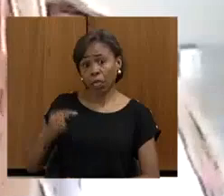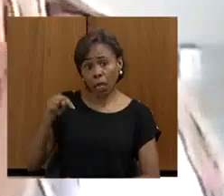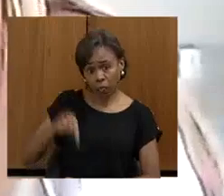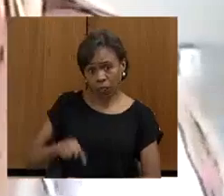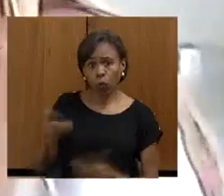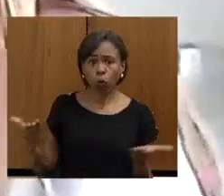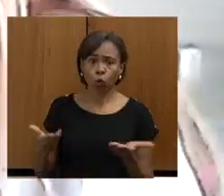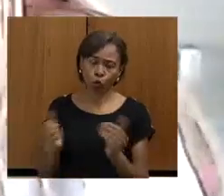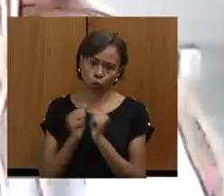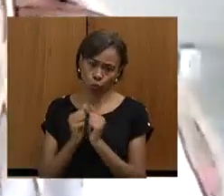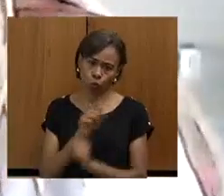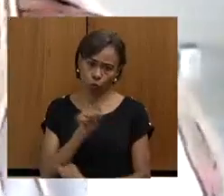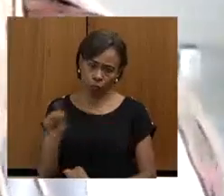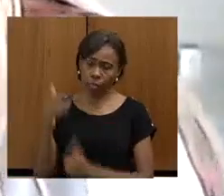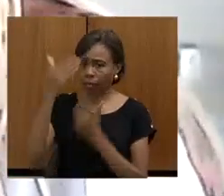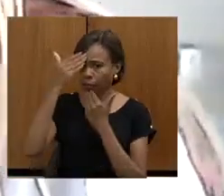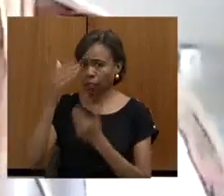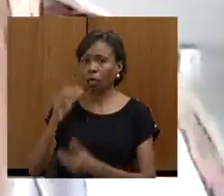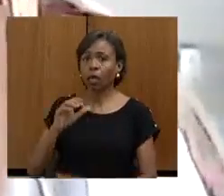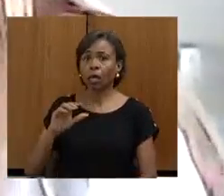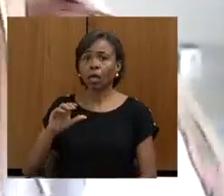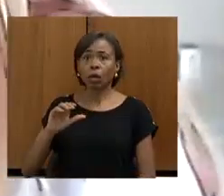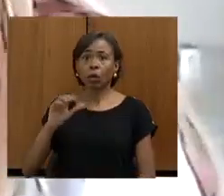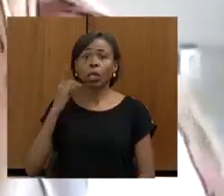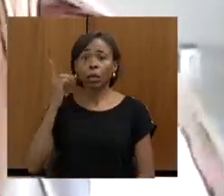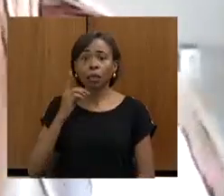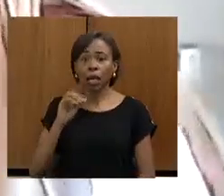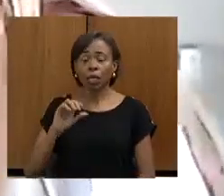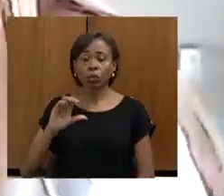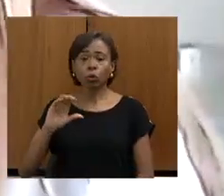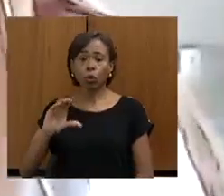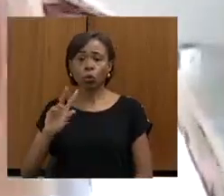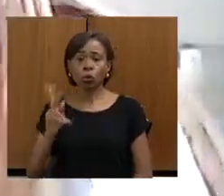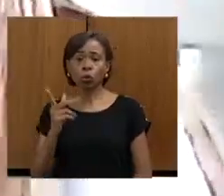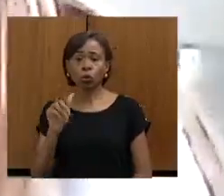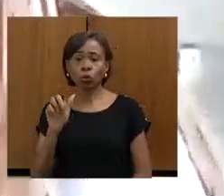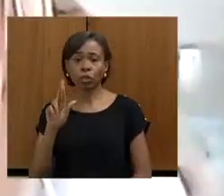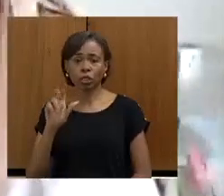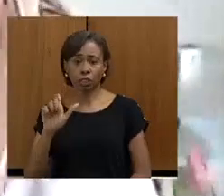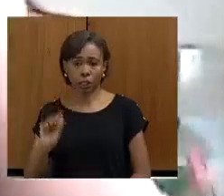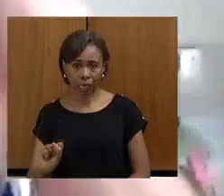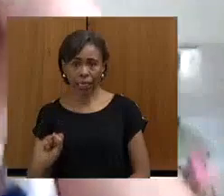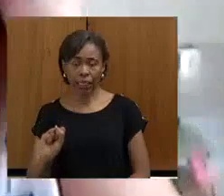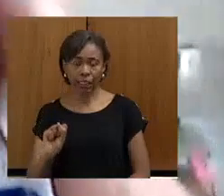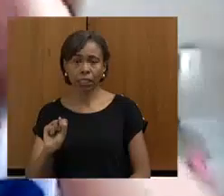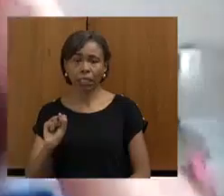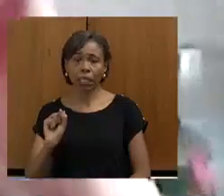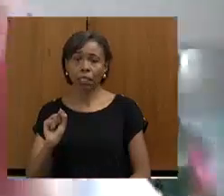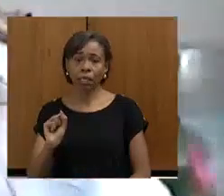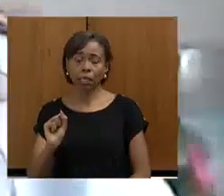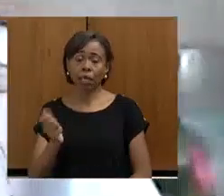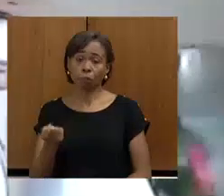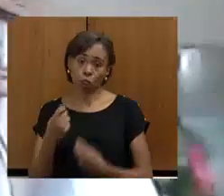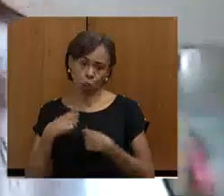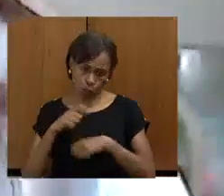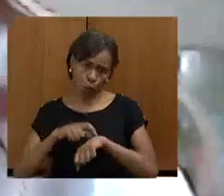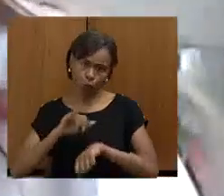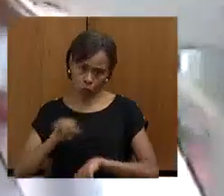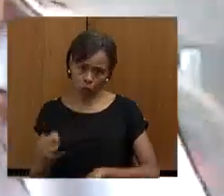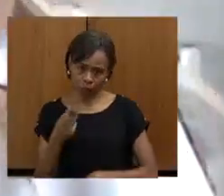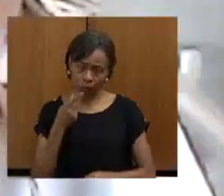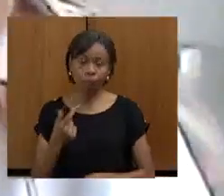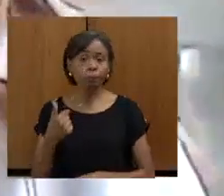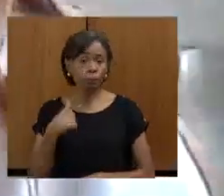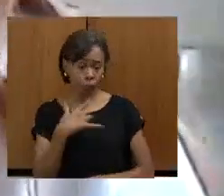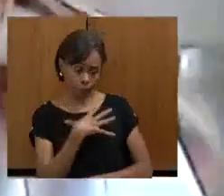vocês, agradecer o deputado Charles Santos por ter me dado esta oportunidade de estar aqui falando. Eu tenho um